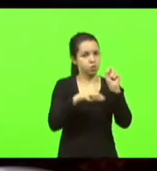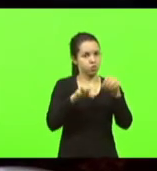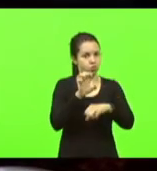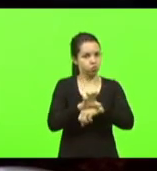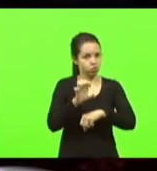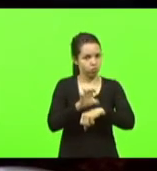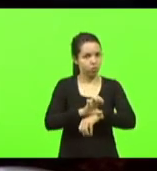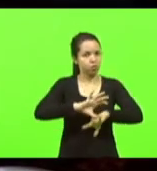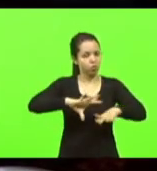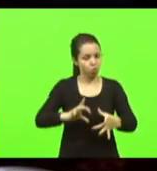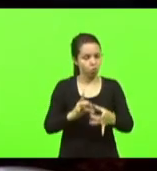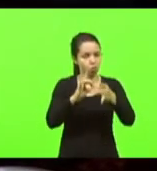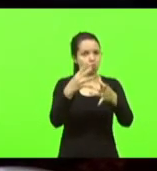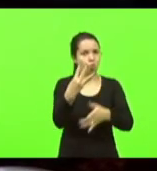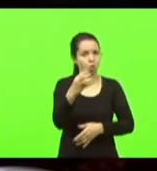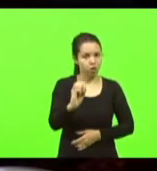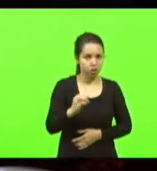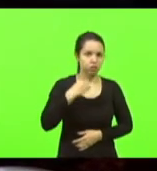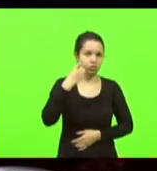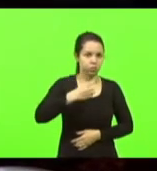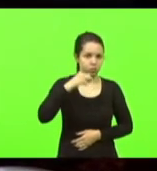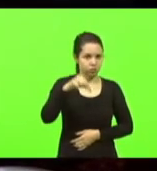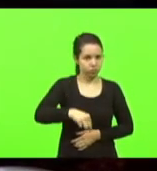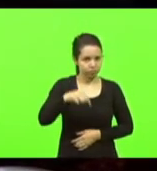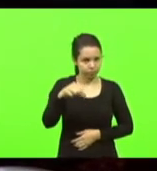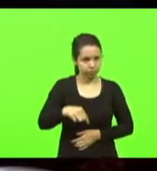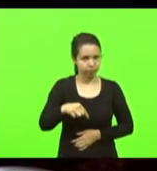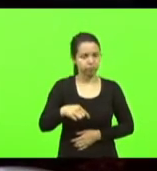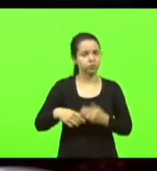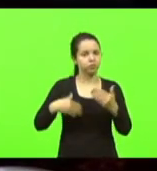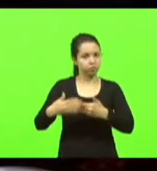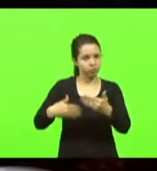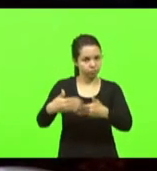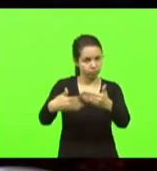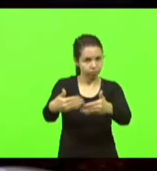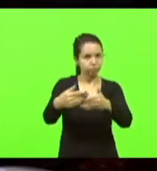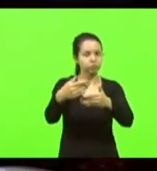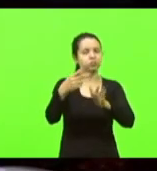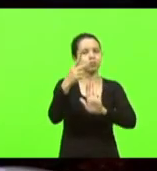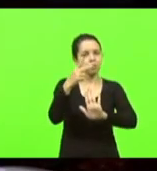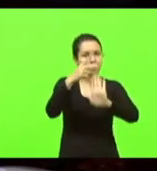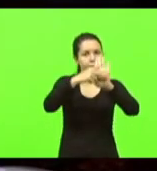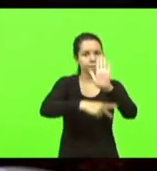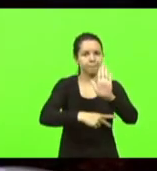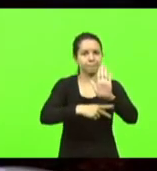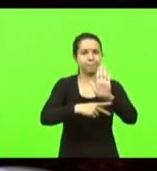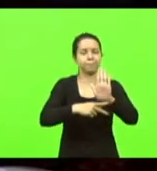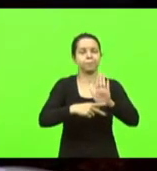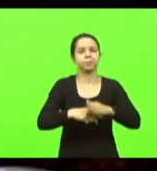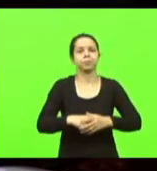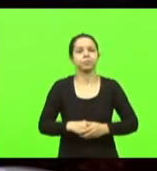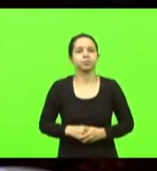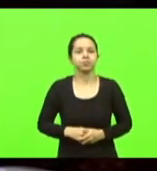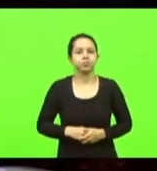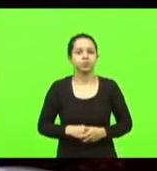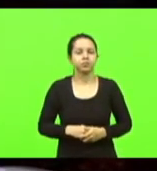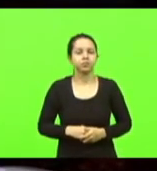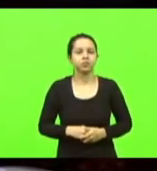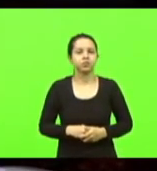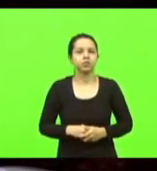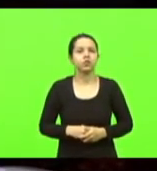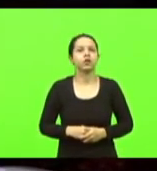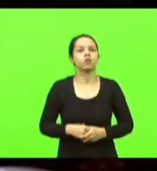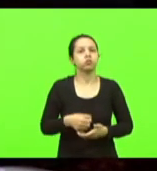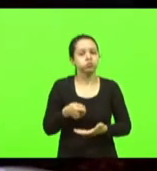une os 40 deputados aqui durante a tramitação desse projeto a a a intensa